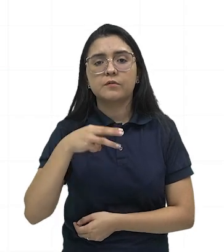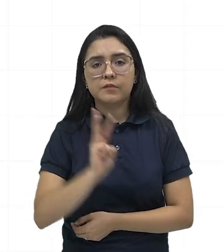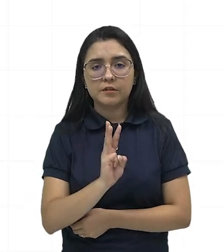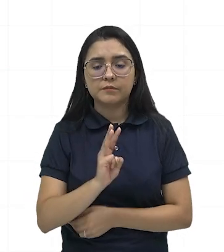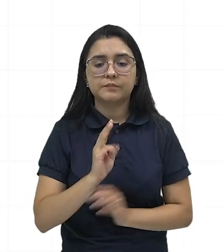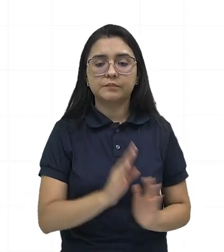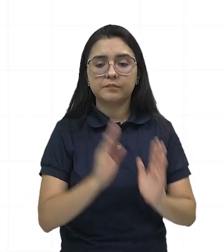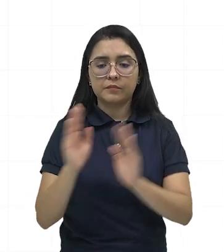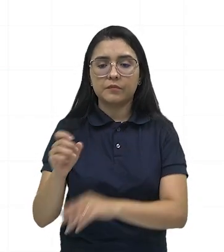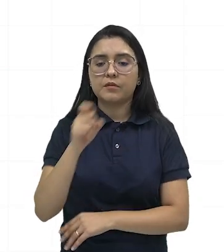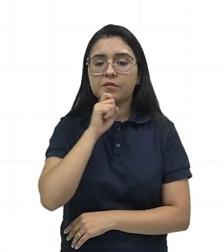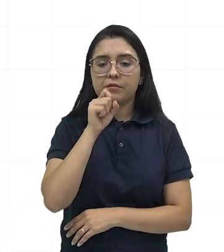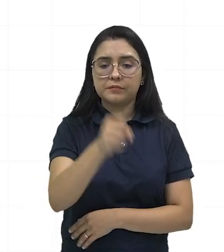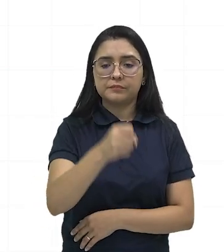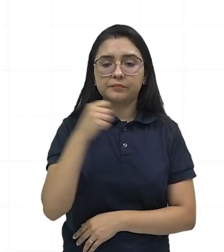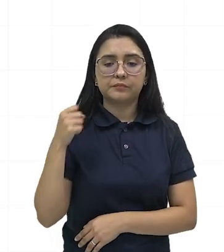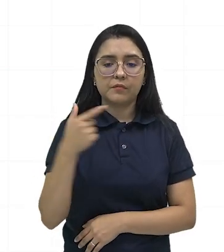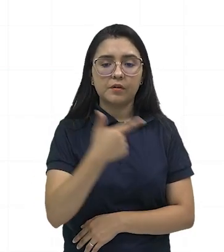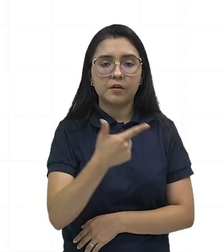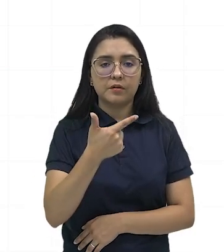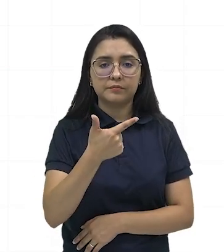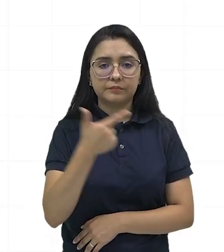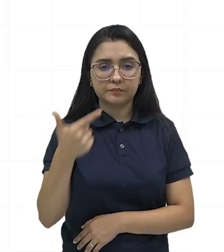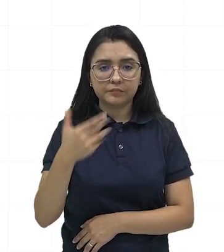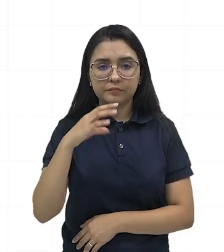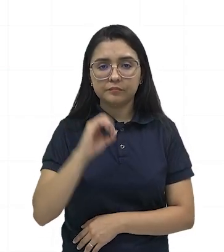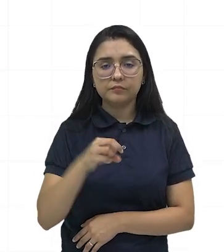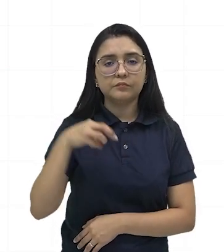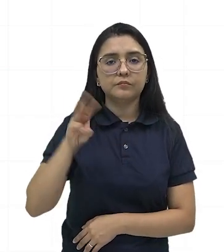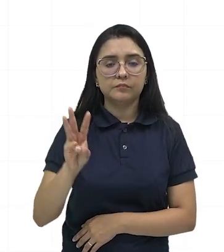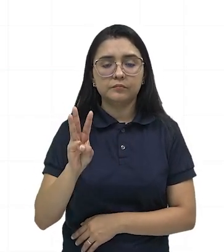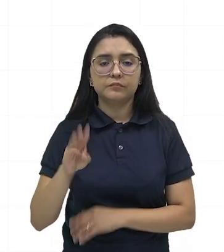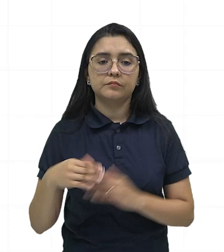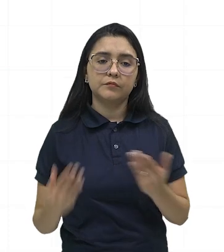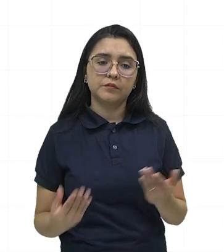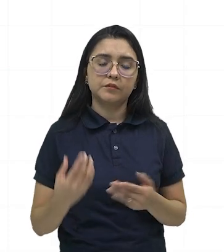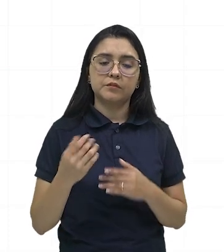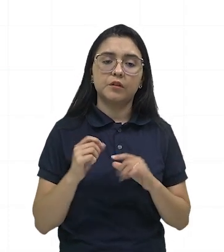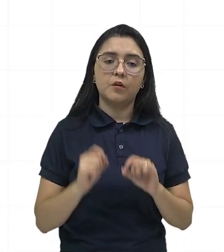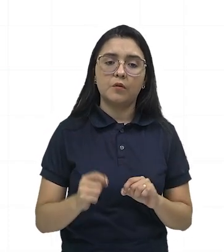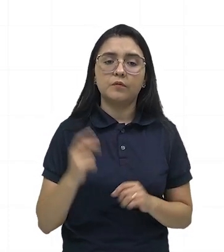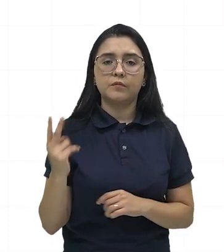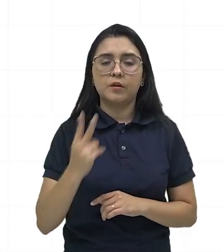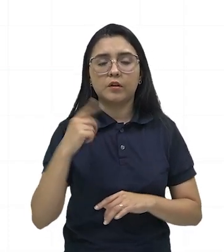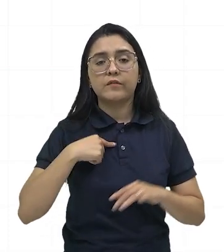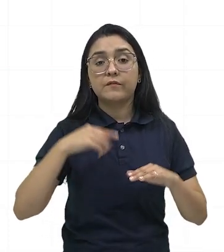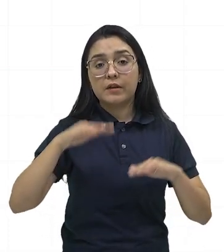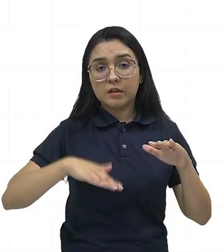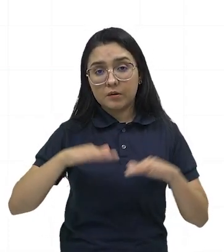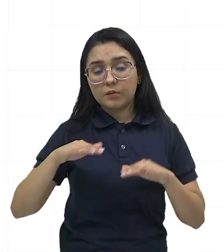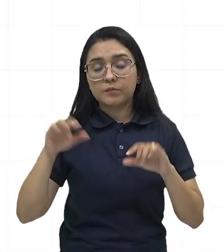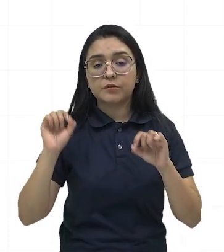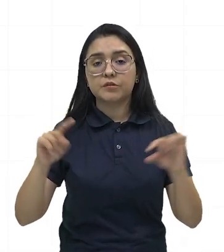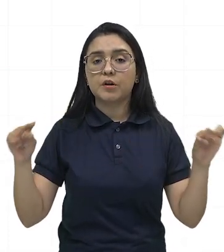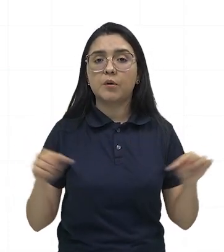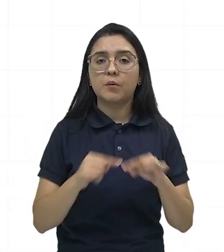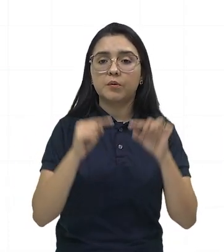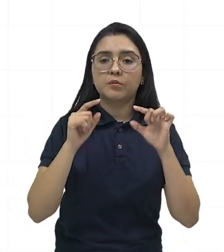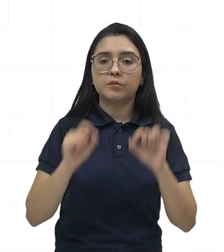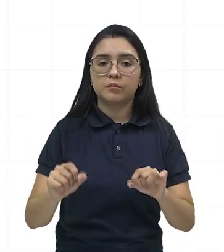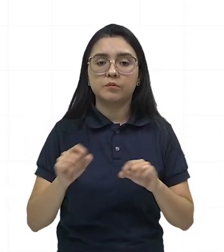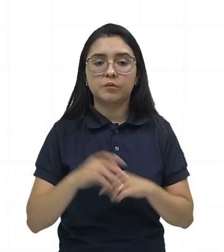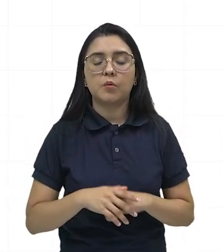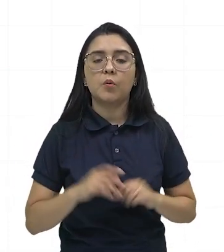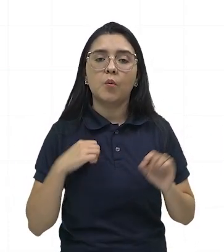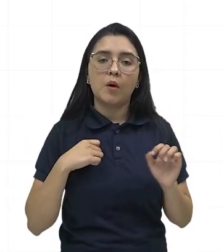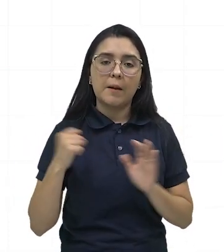e geladeiras 220 watts. Então, esses são números hipotéticos, tá? Que vão variar, gente, de acordo também com a